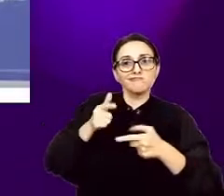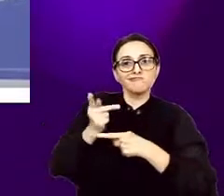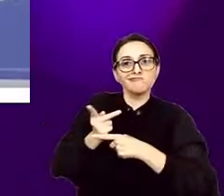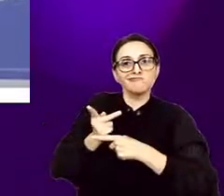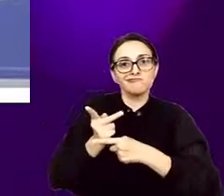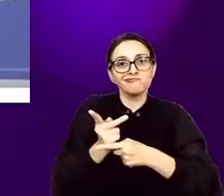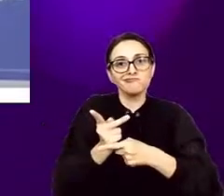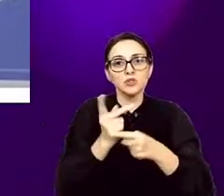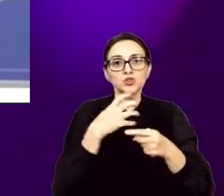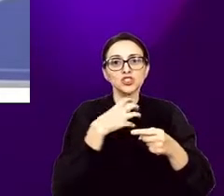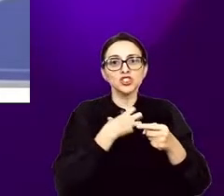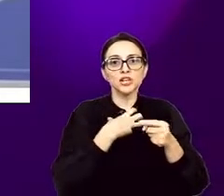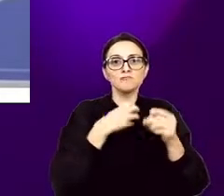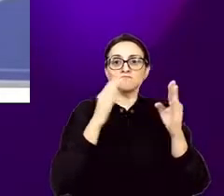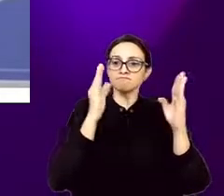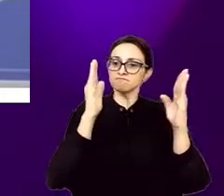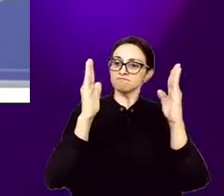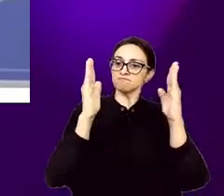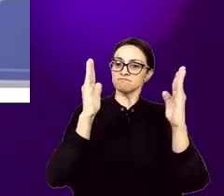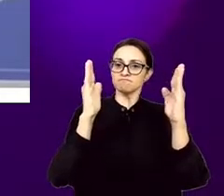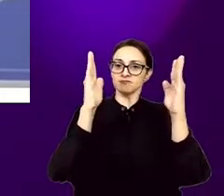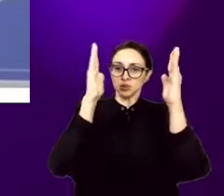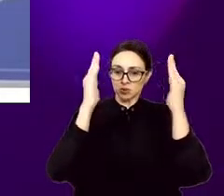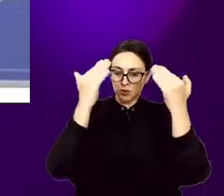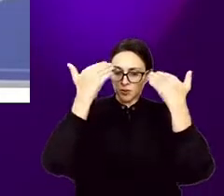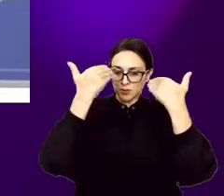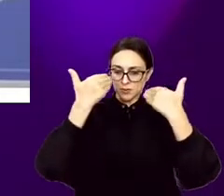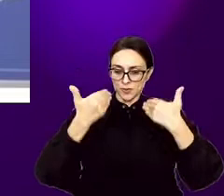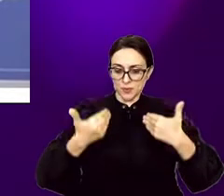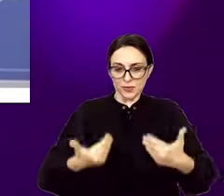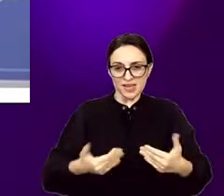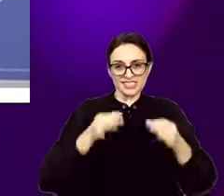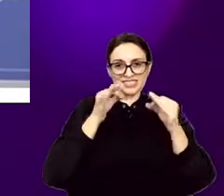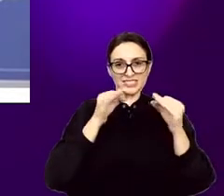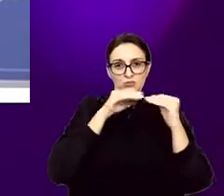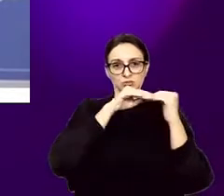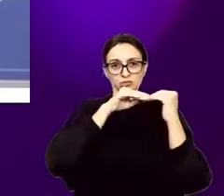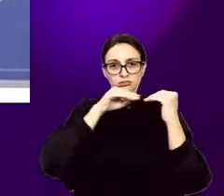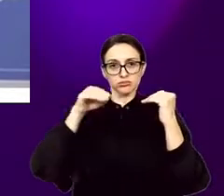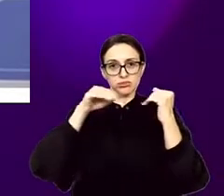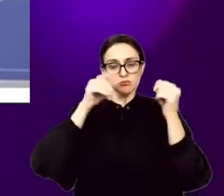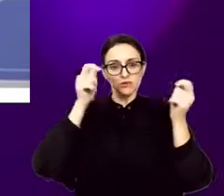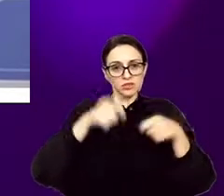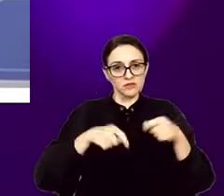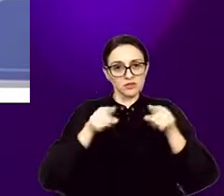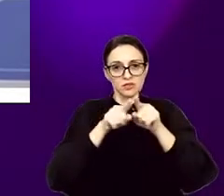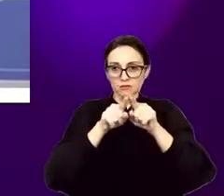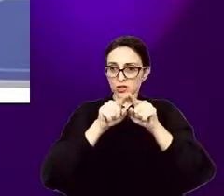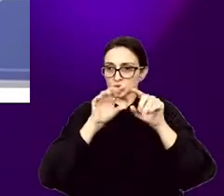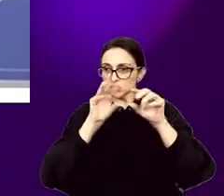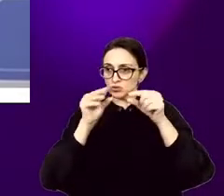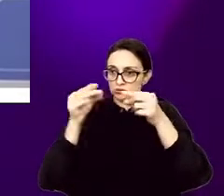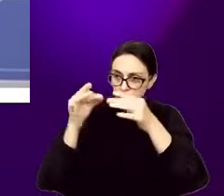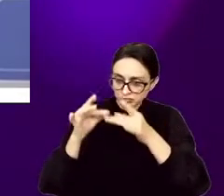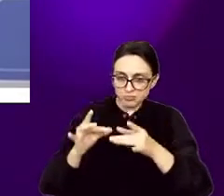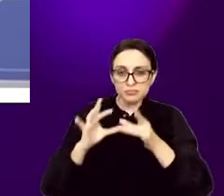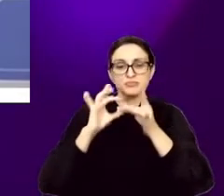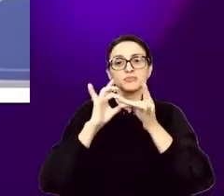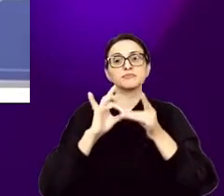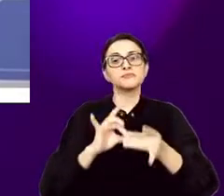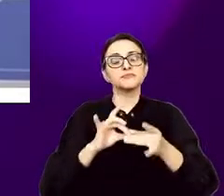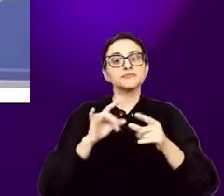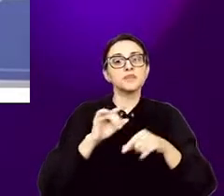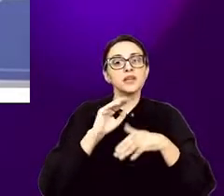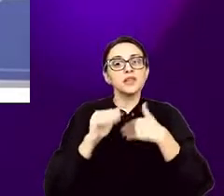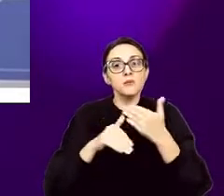a forma mais anatômica possível. Então, sempre na linha da lágrima e com a maior cobertura possível dentro do acetábulo, tá?